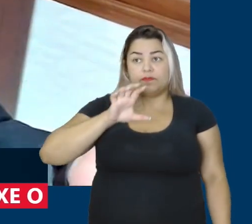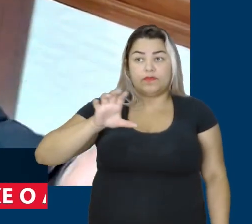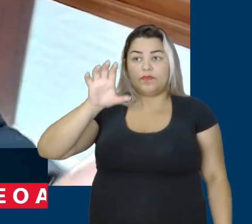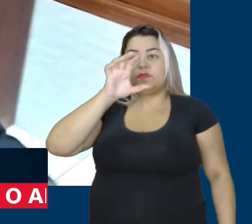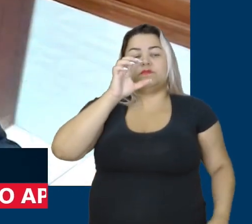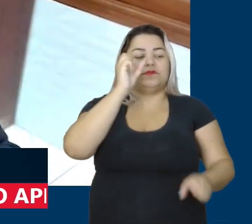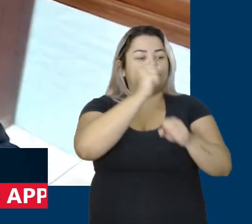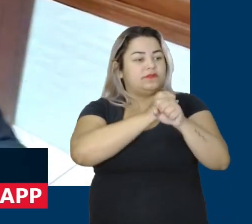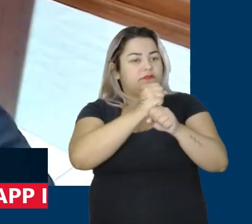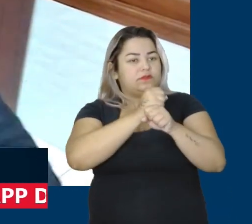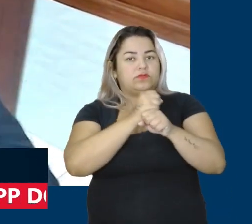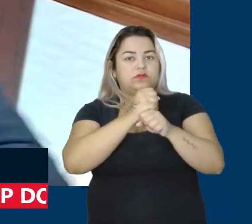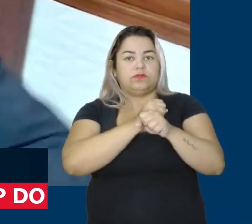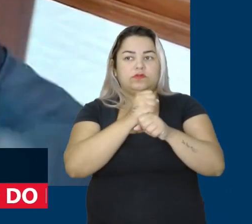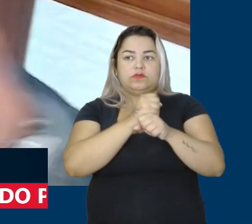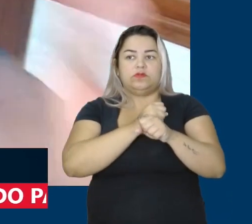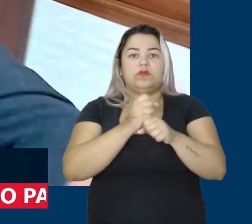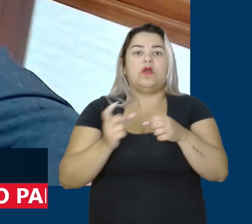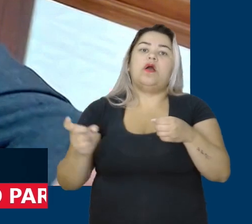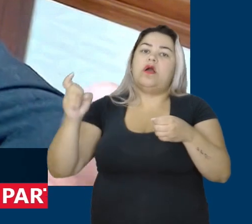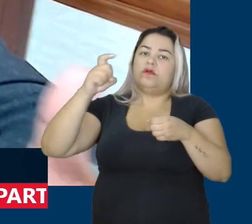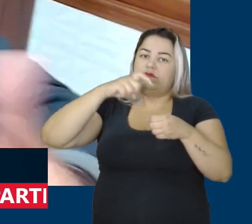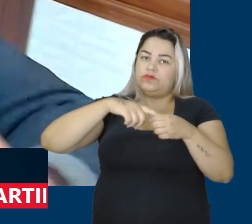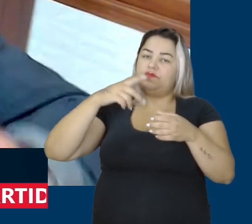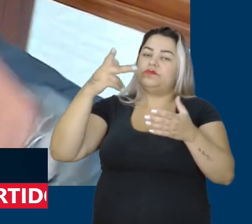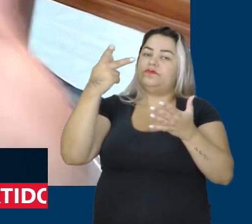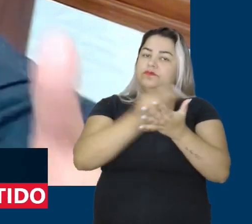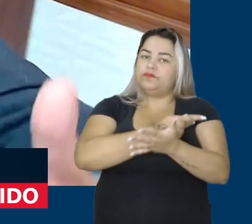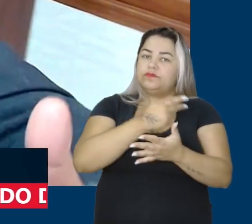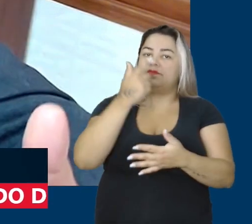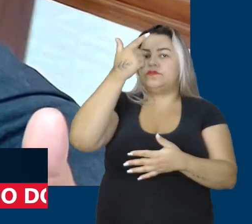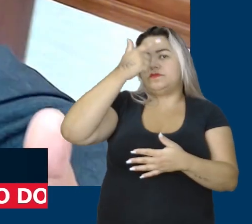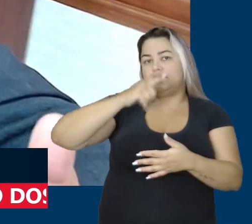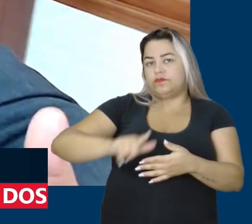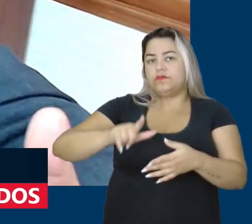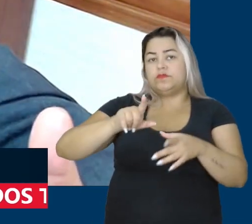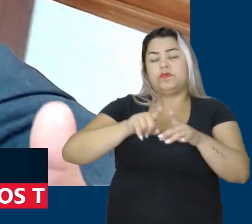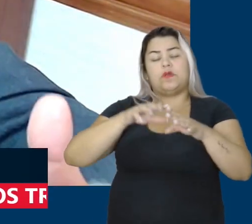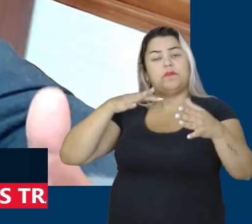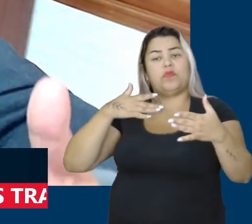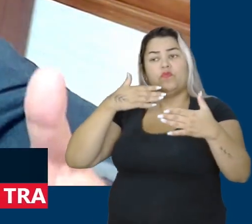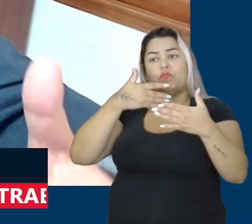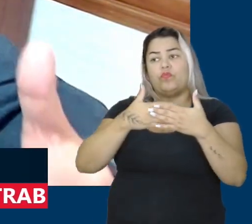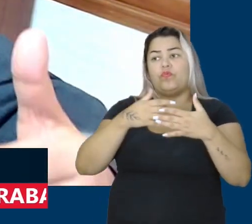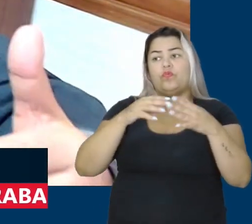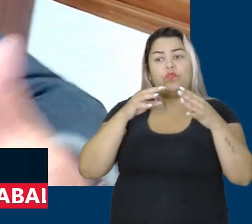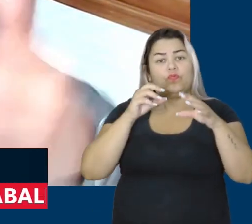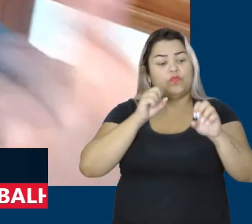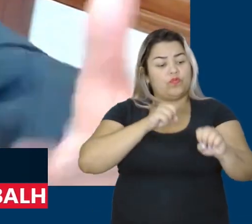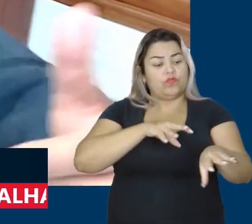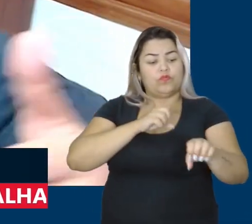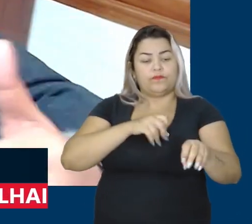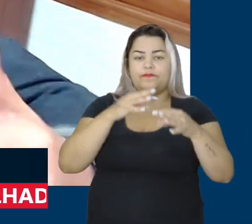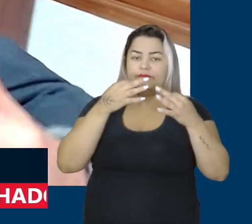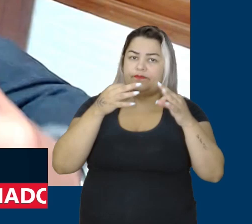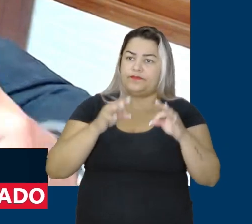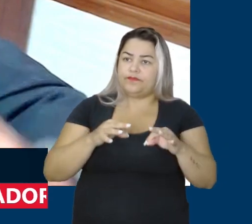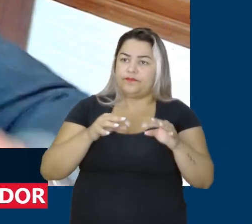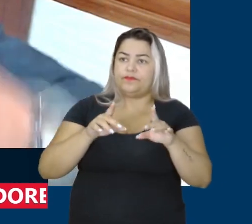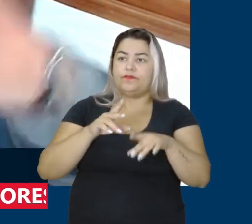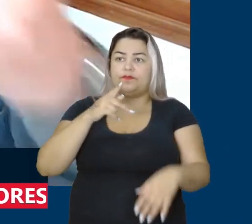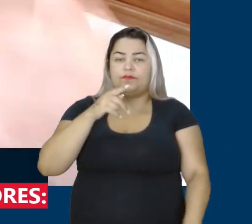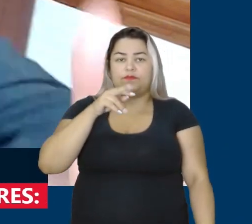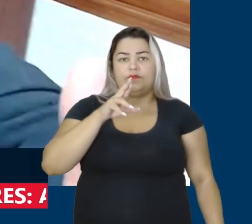anos, últimos 6 anos, voltou. Agora, nós recuperando e avançando no ensino técnico, está aí o Pronatec,